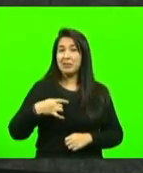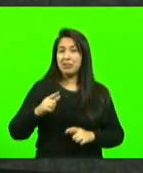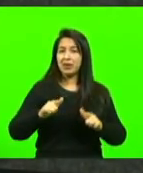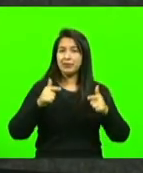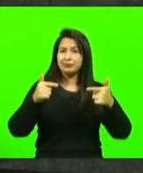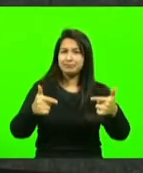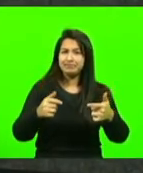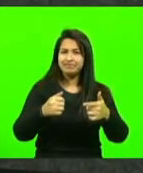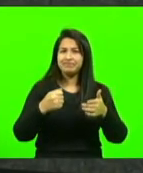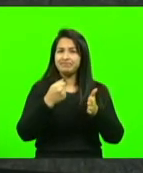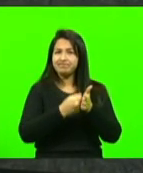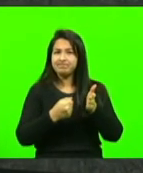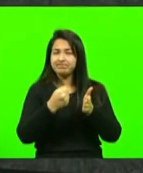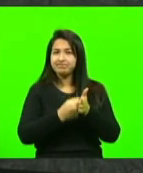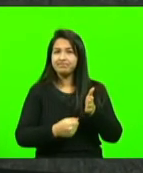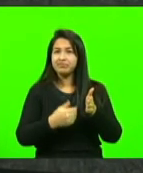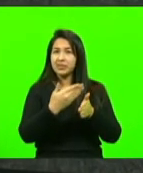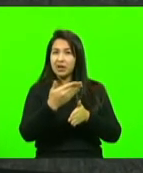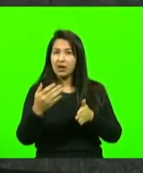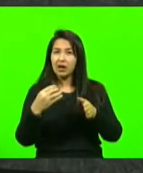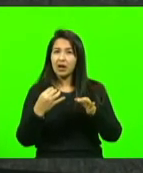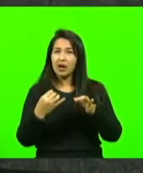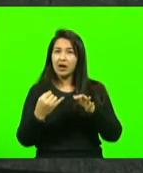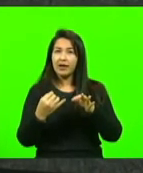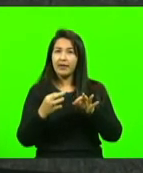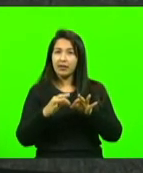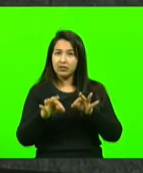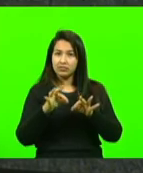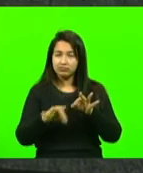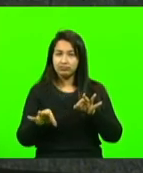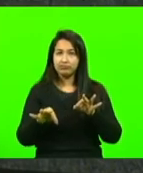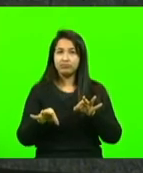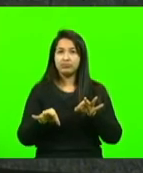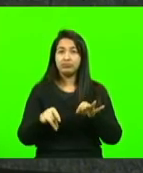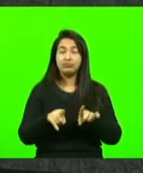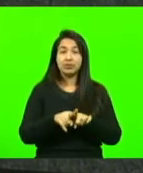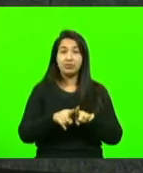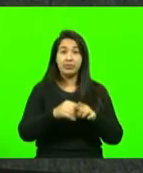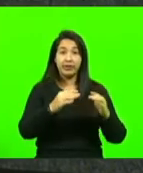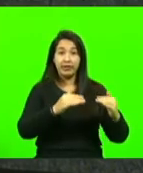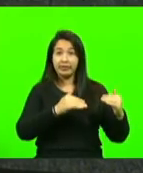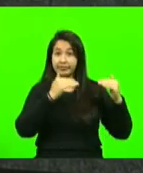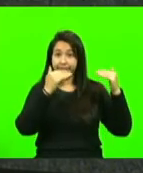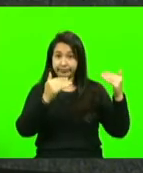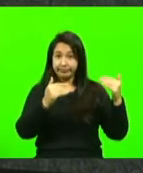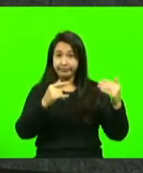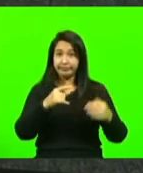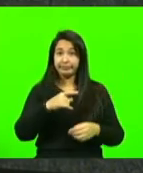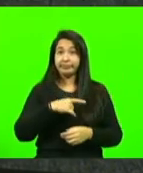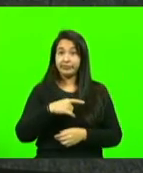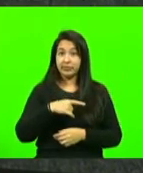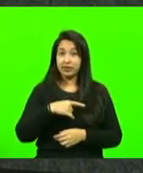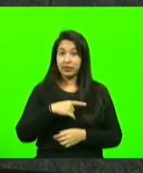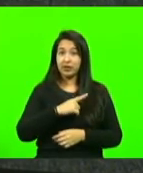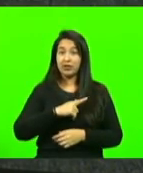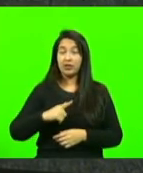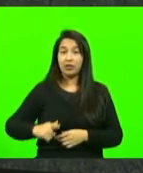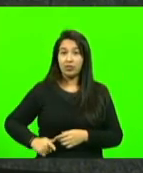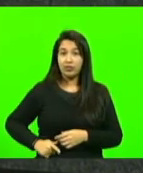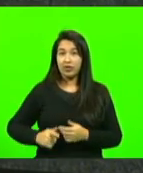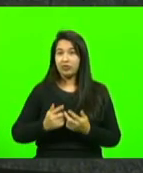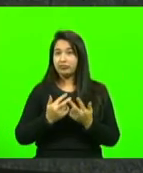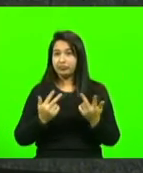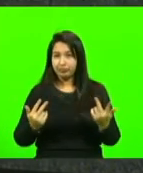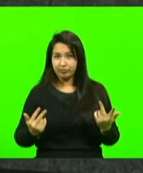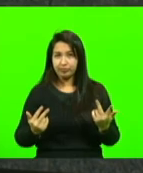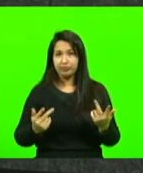às instituições é e aos seus encarregados que são colocados aí pelos governantes né Para